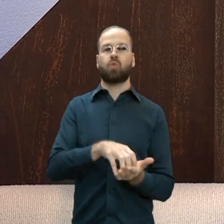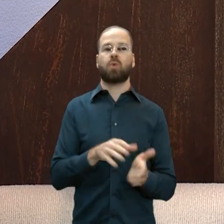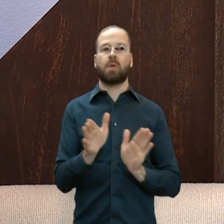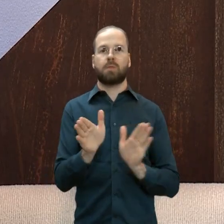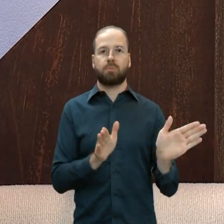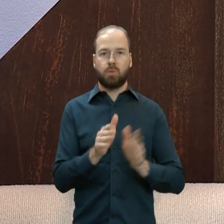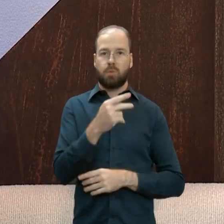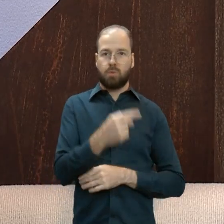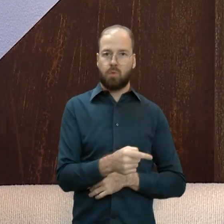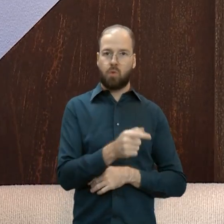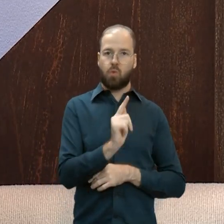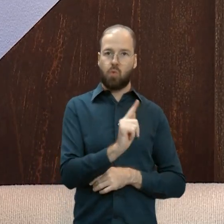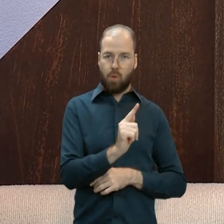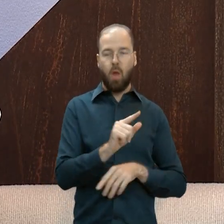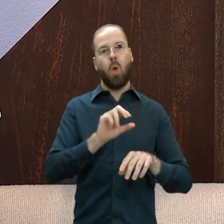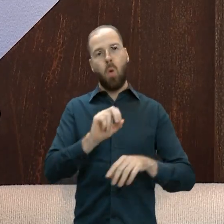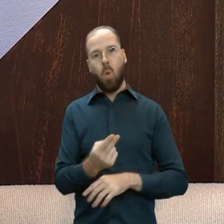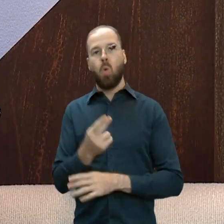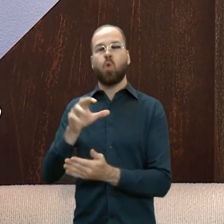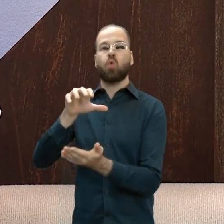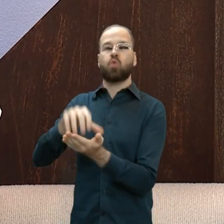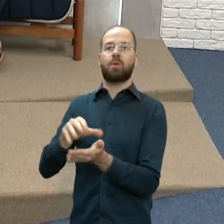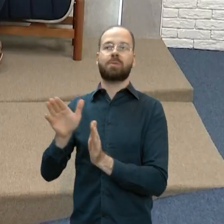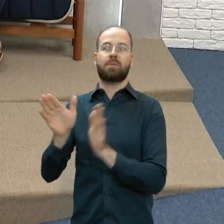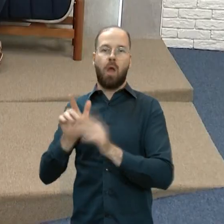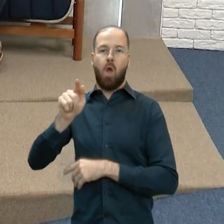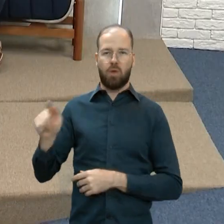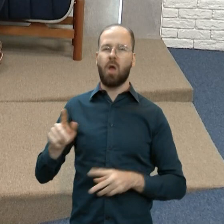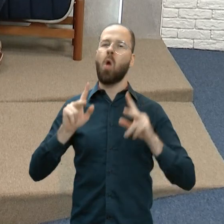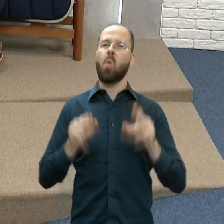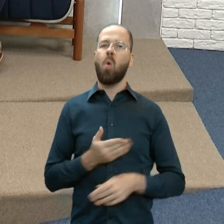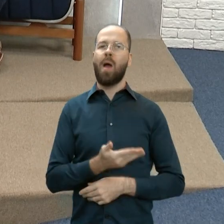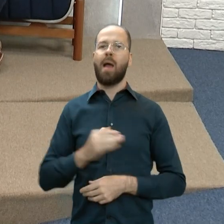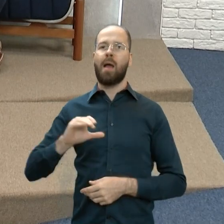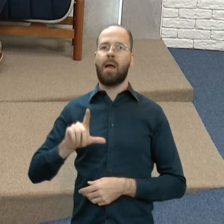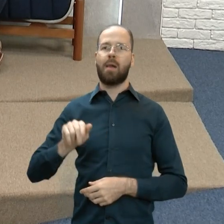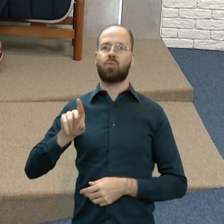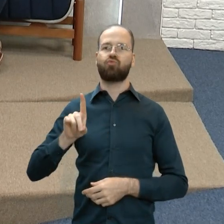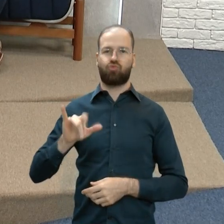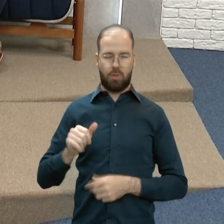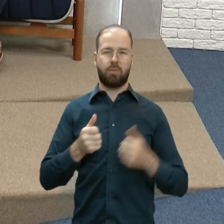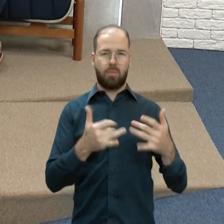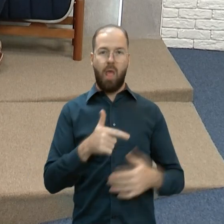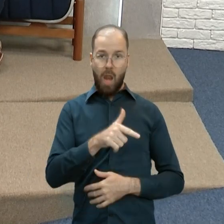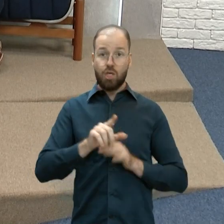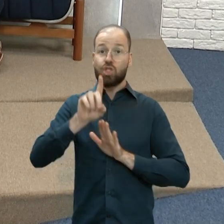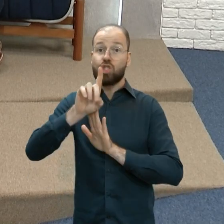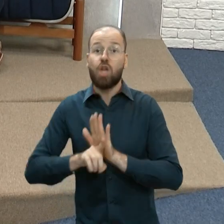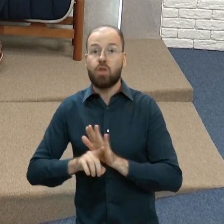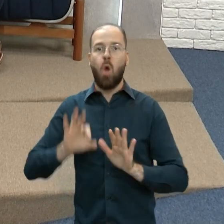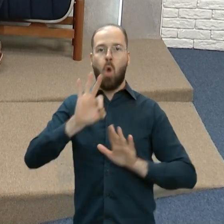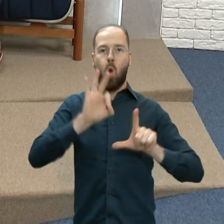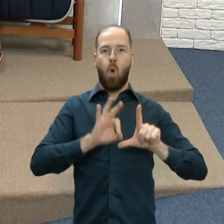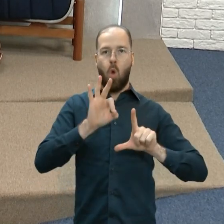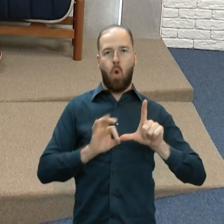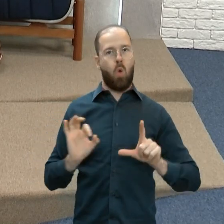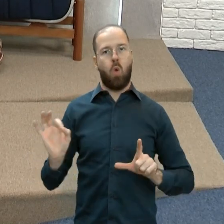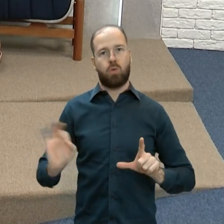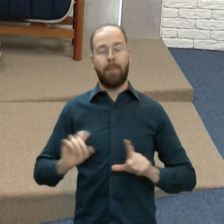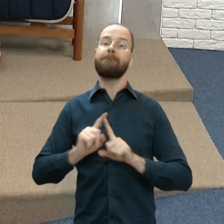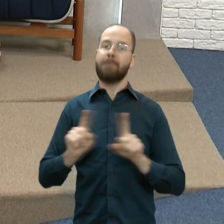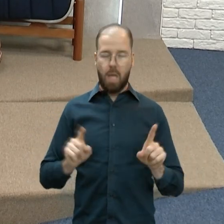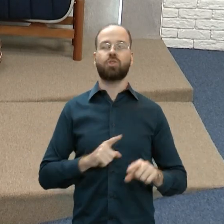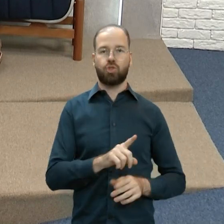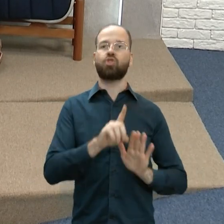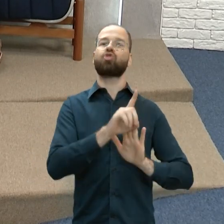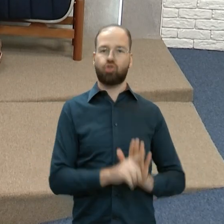Cláudia explicava pra gente. Ele não vai ter direito à cota, mas ele vai ter sim direito ao atendimento. Um direito de atendimento diferenciado,